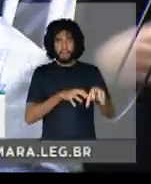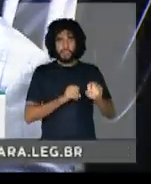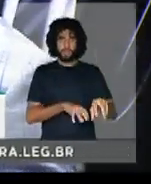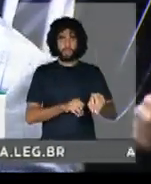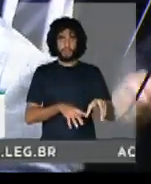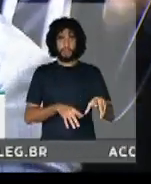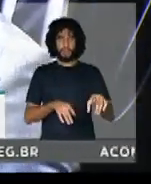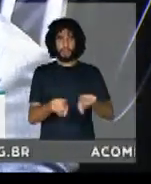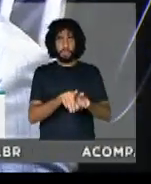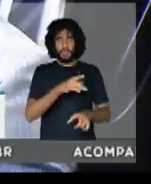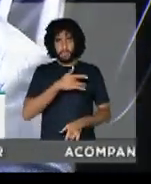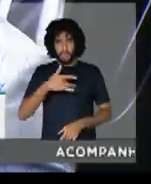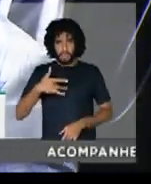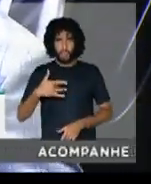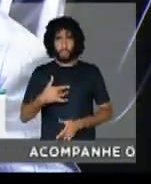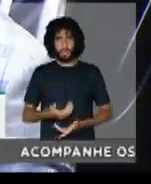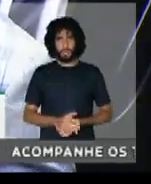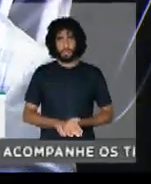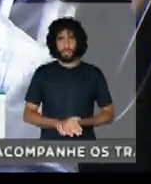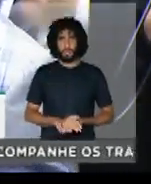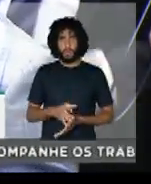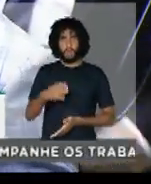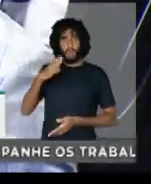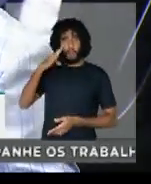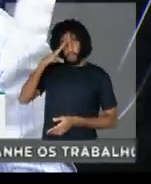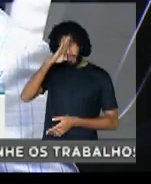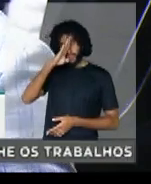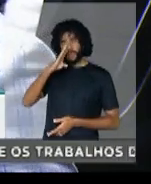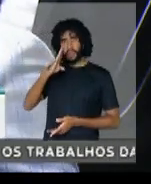educação, na saúde. Enquanto isso, o Jair